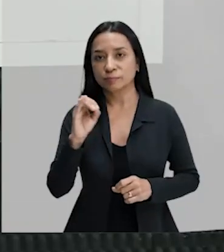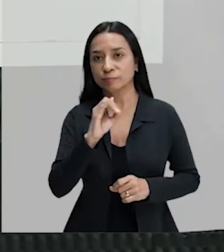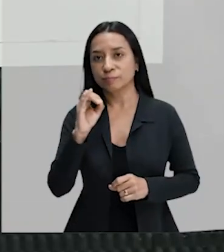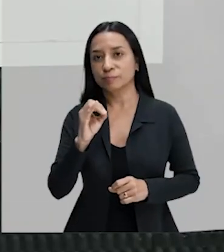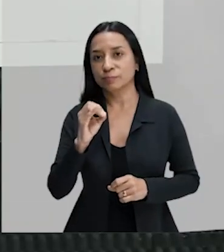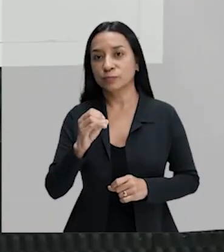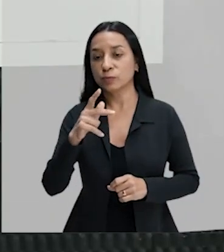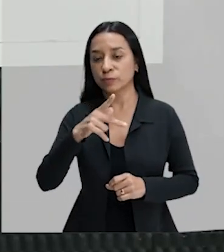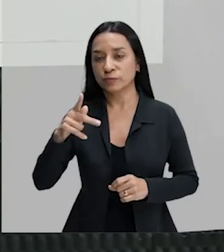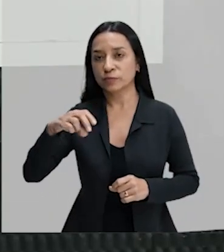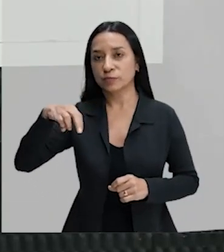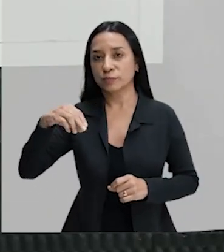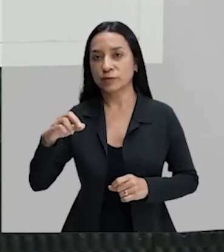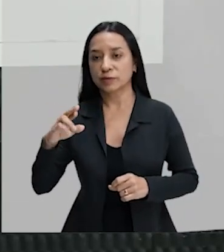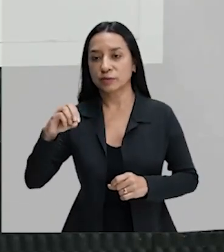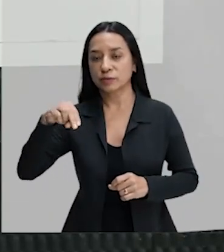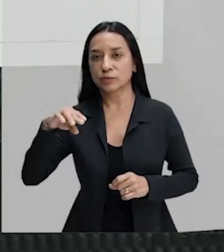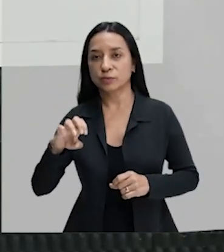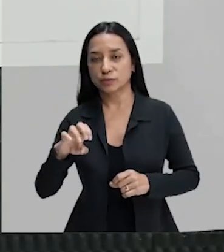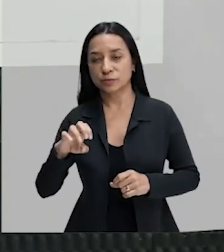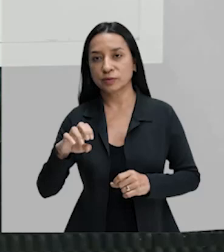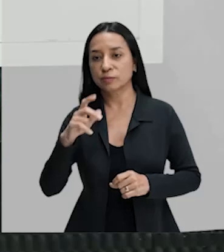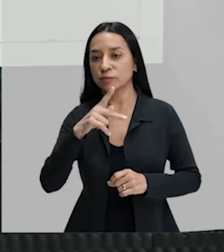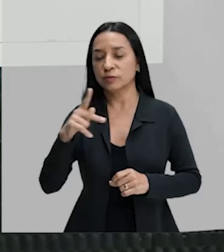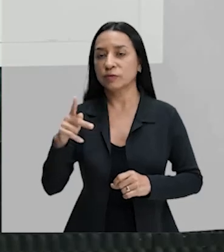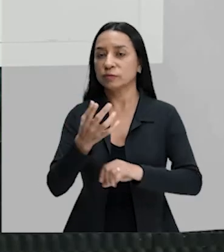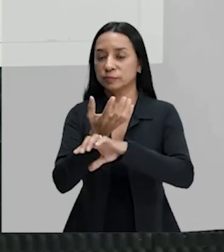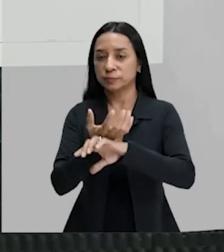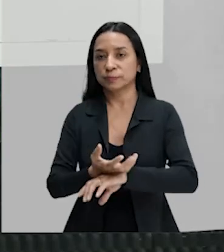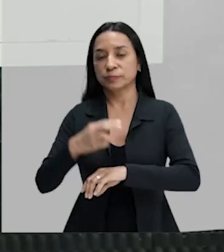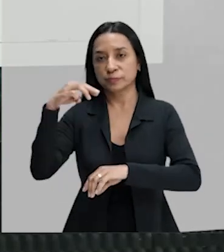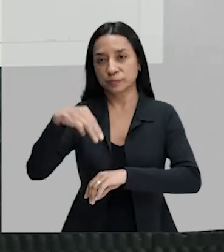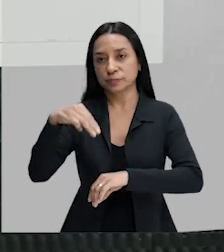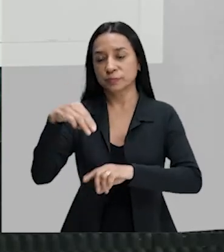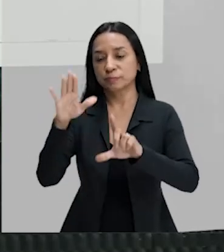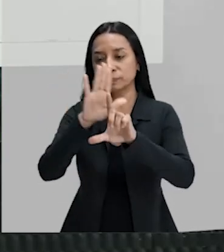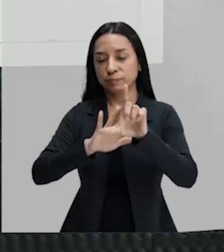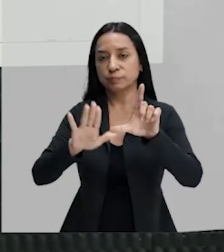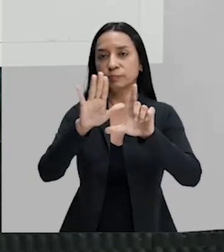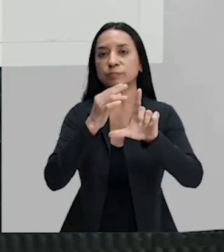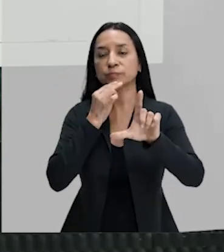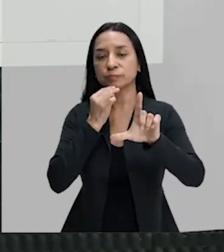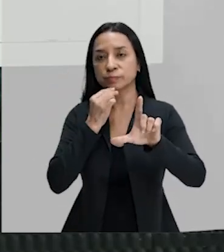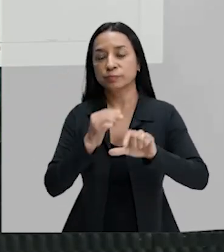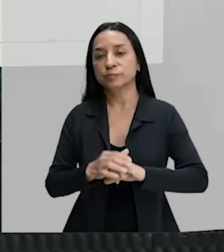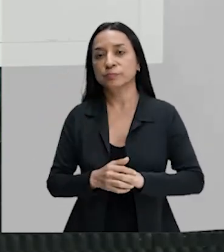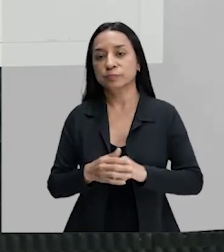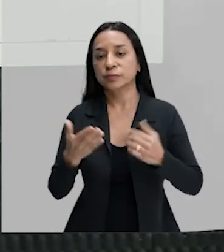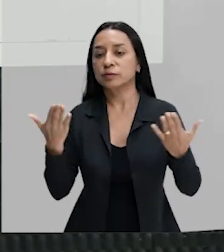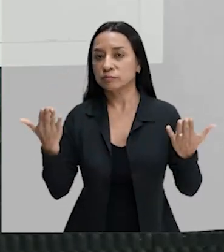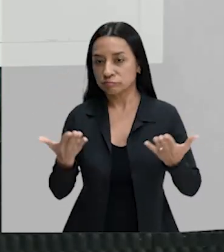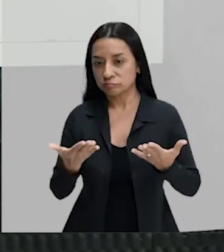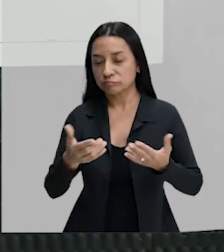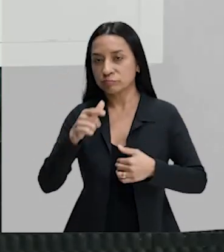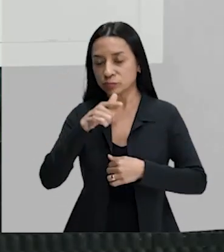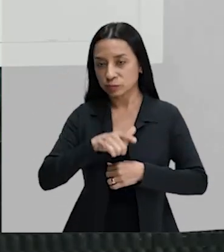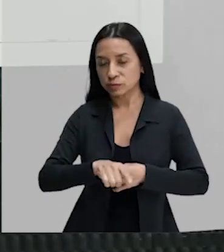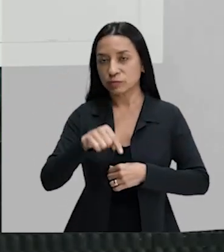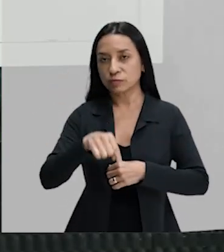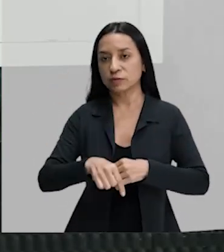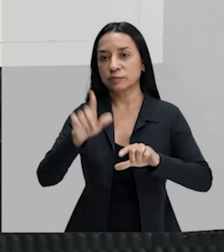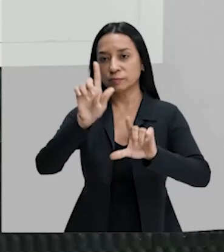Olá pessoal, aqui é o professor Maroni Beckman, eu sou de matemática da plataforma Gonçalves Dias. Estou mais uma vez com vocês aqui na